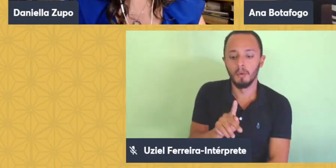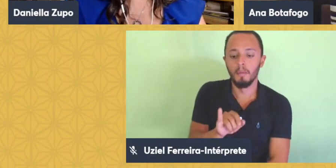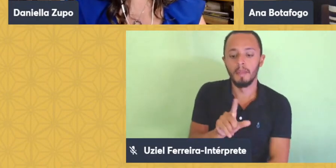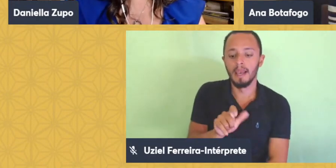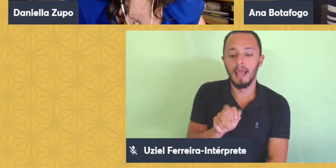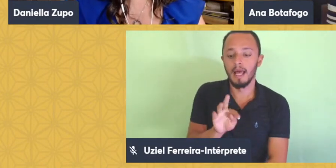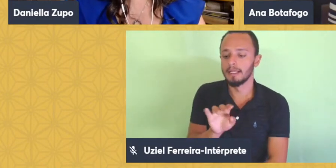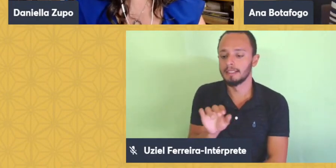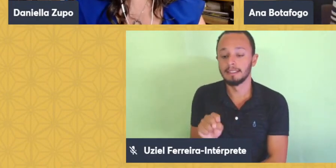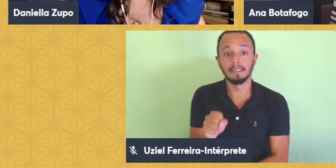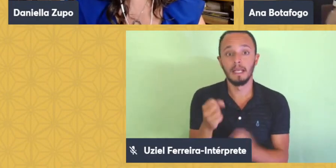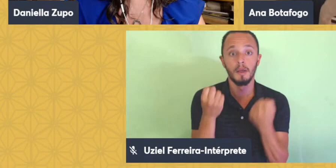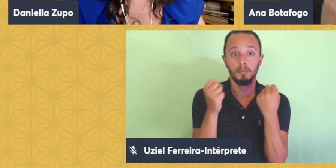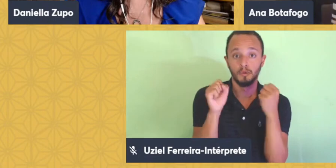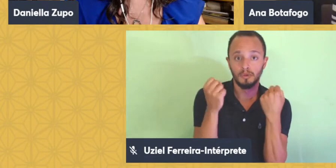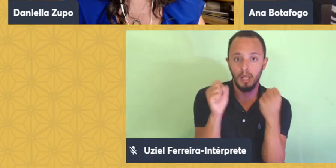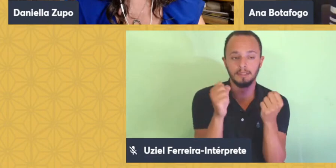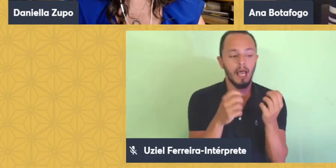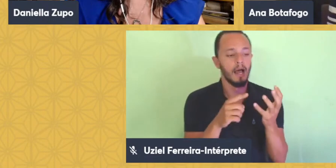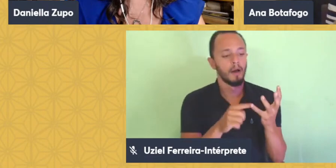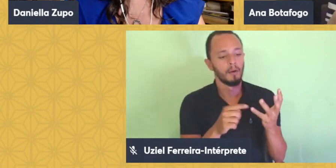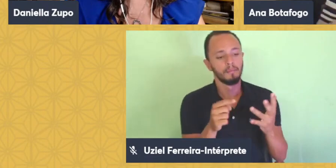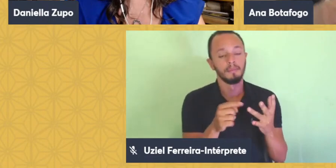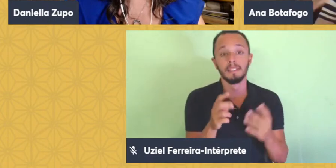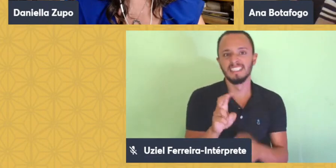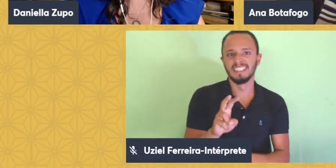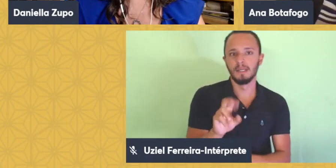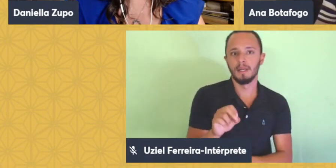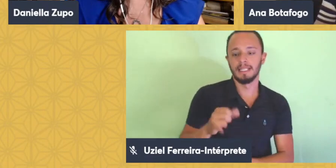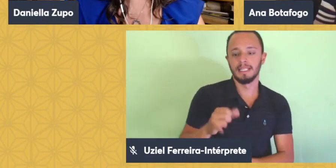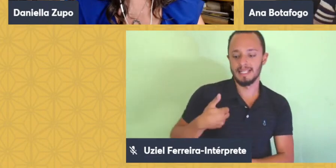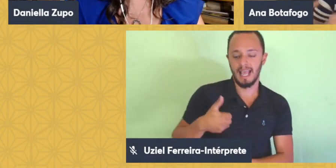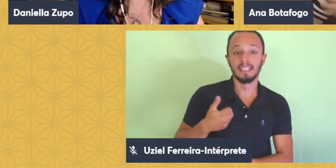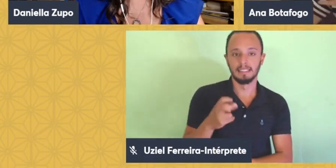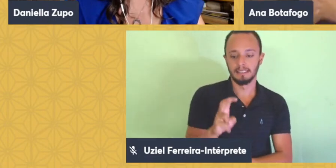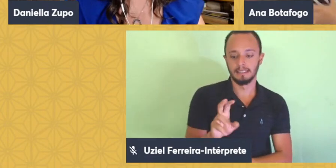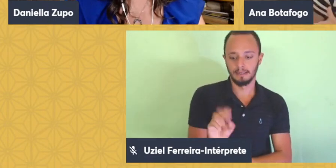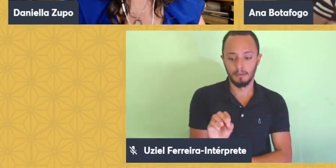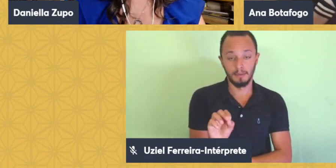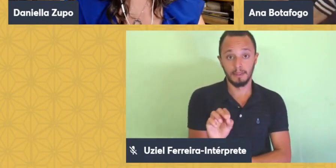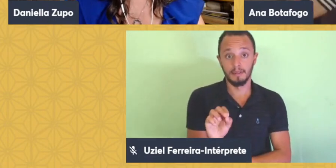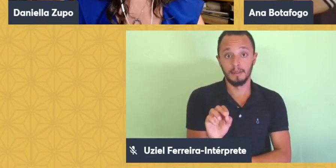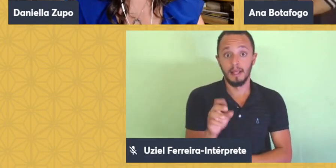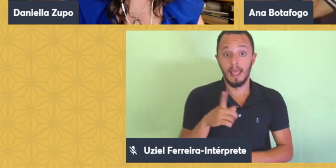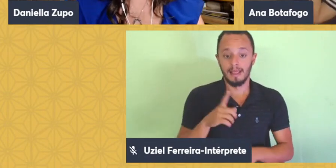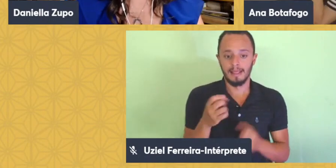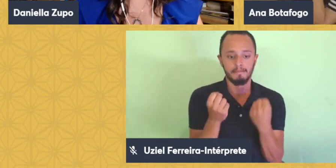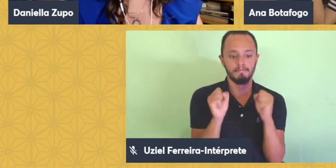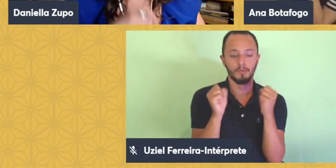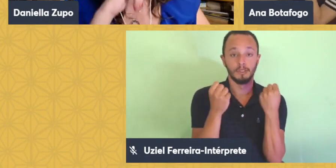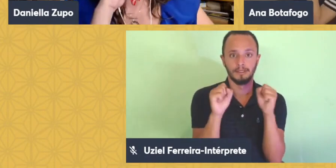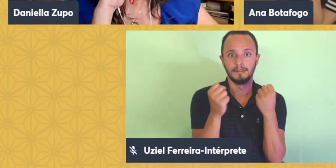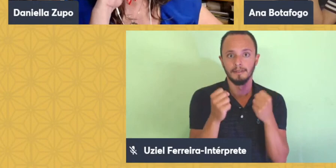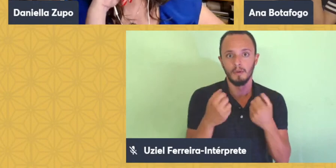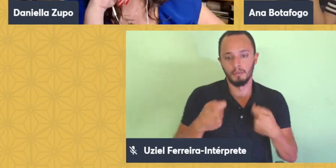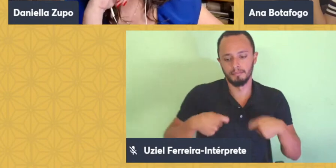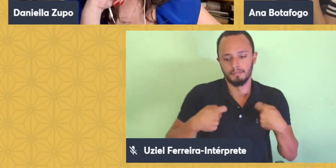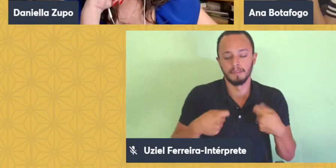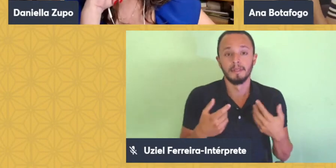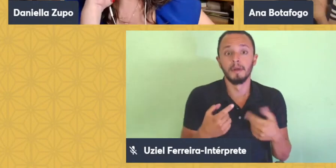musculação que era o meu caso Depois dos 50 anos Cíntia necessidade a musculação porque quando eu era